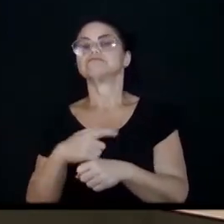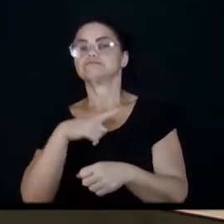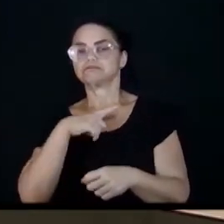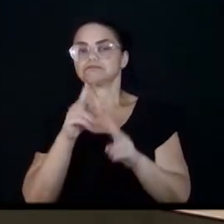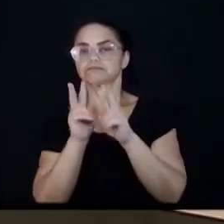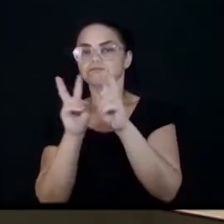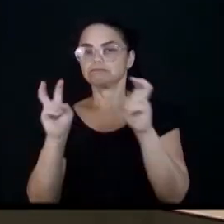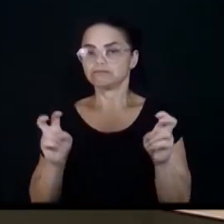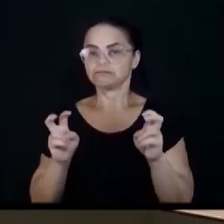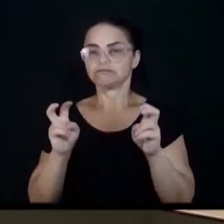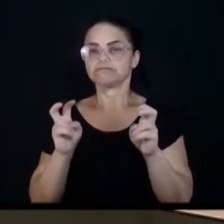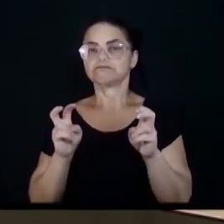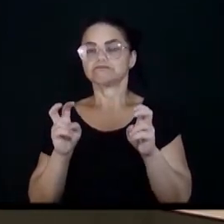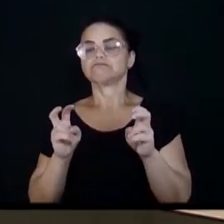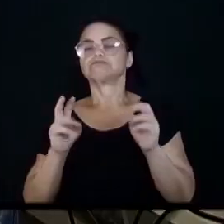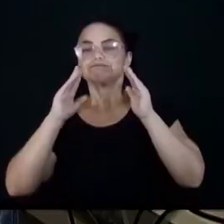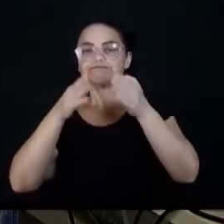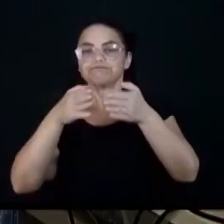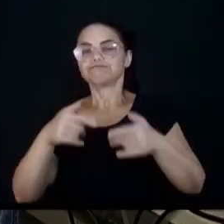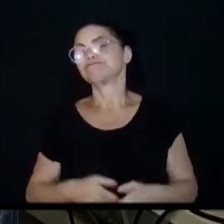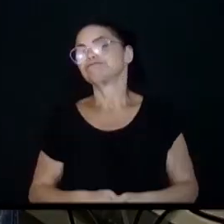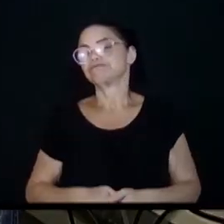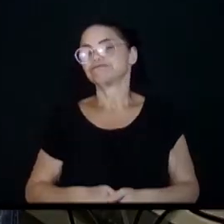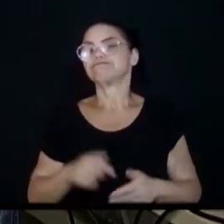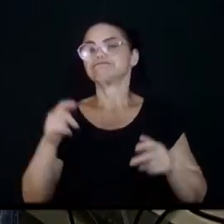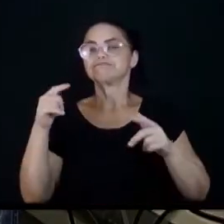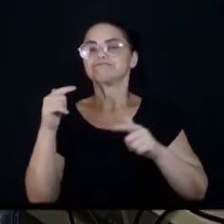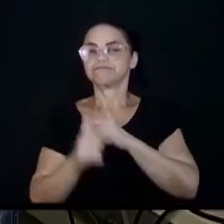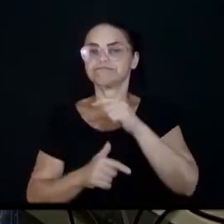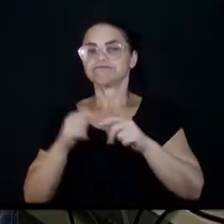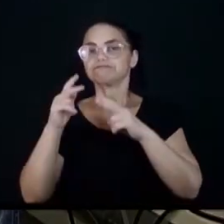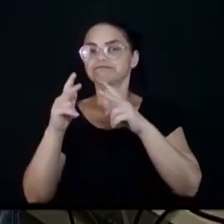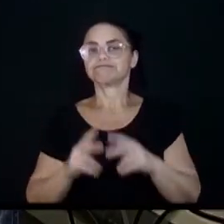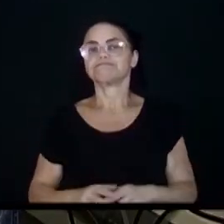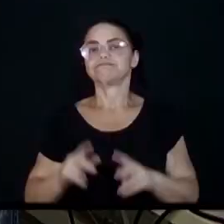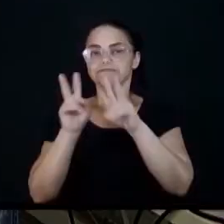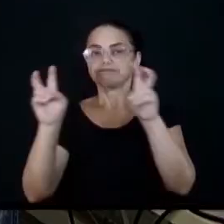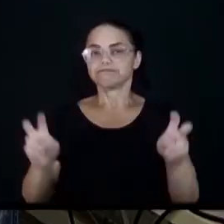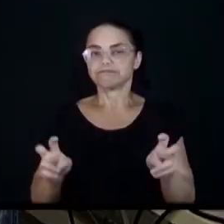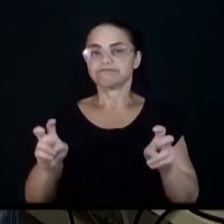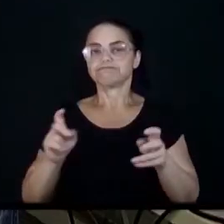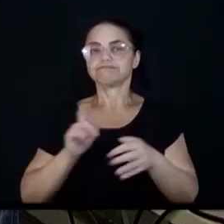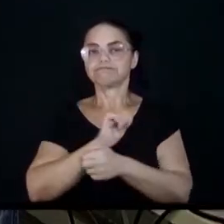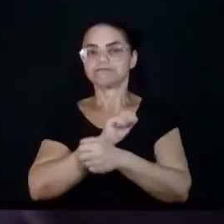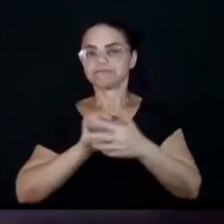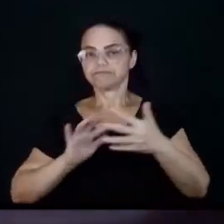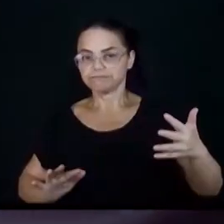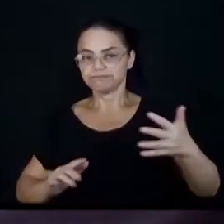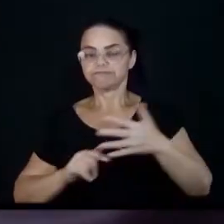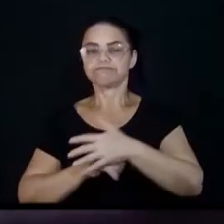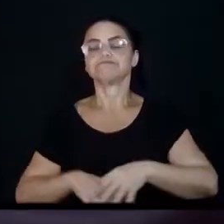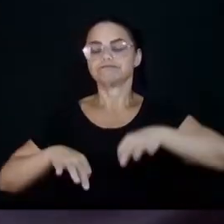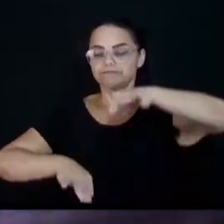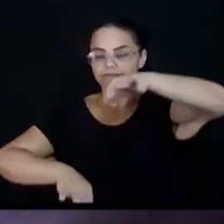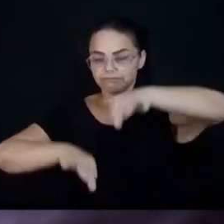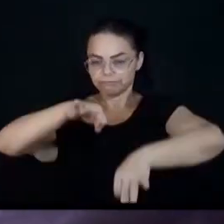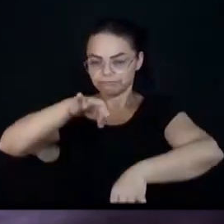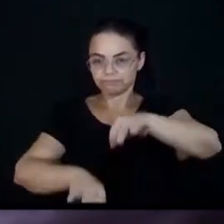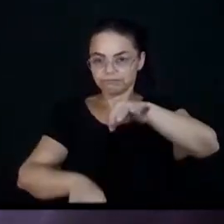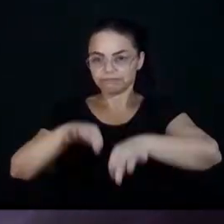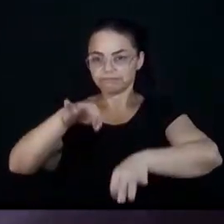específico. Vocês trabalham um tema e todas as outras atividades, os oficineiros, eles também têm